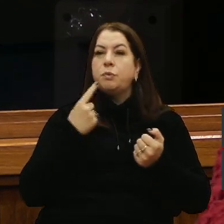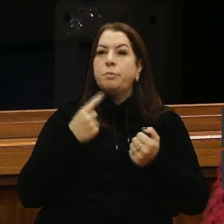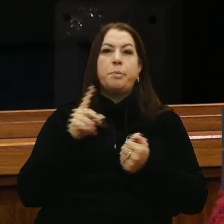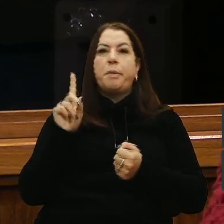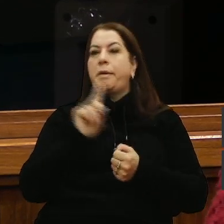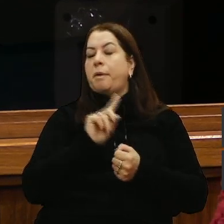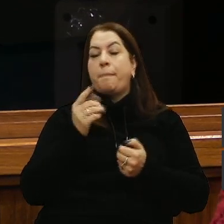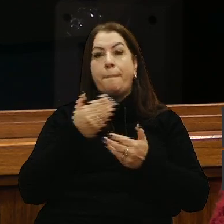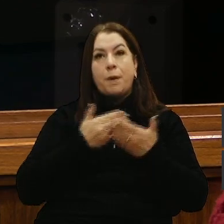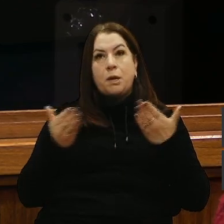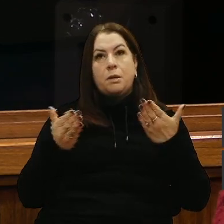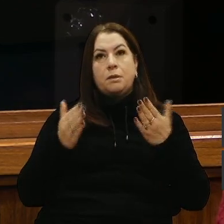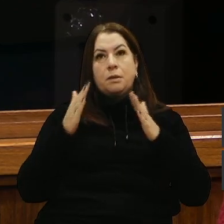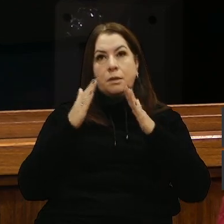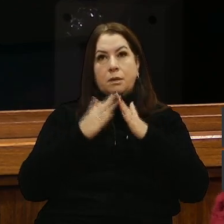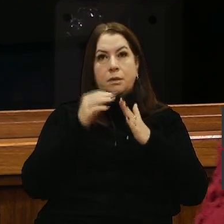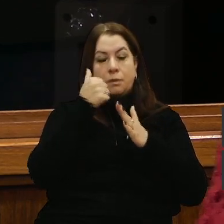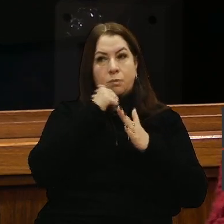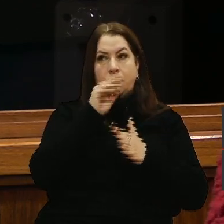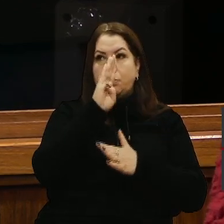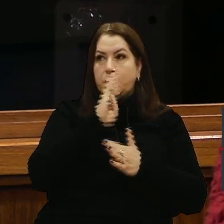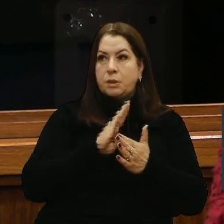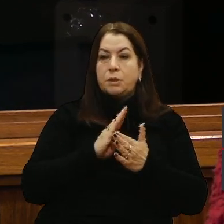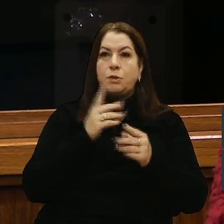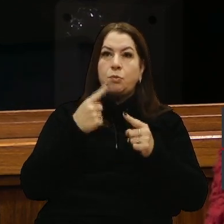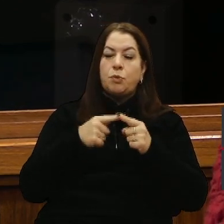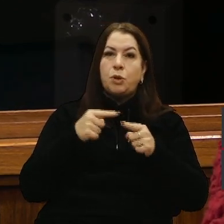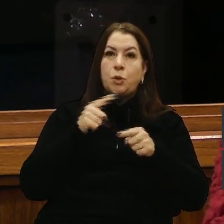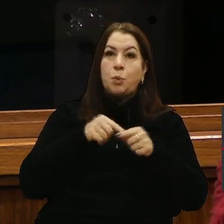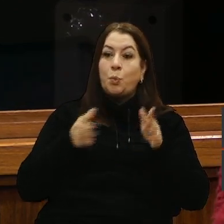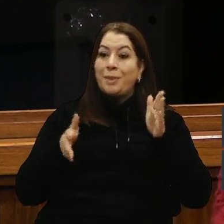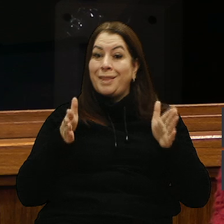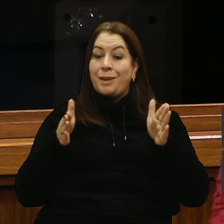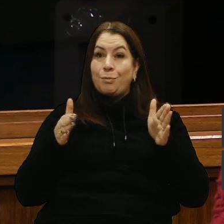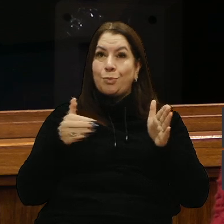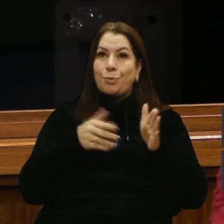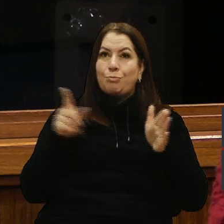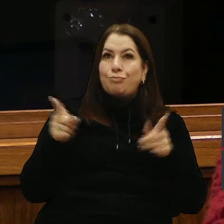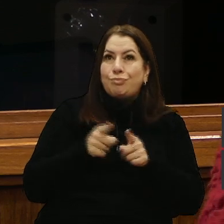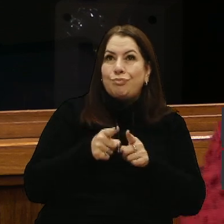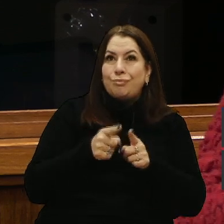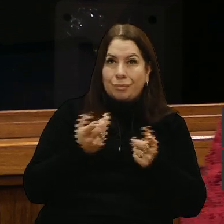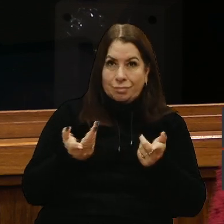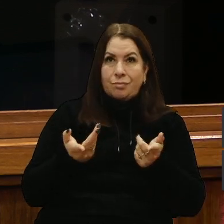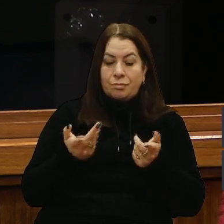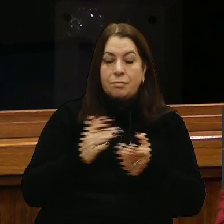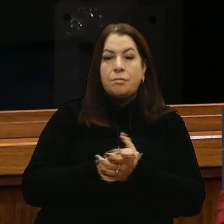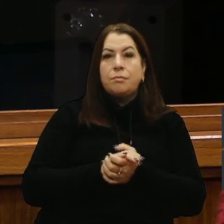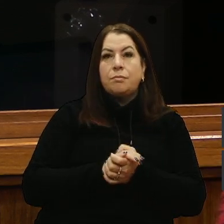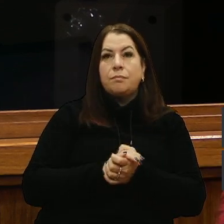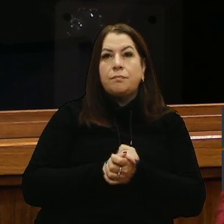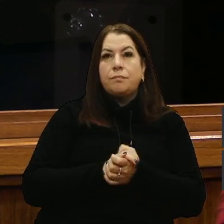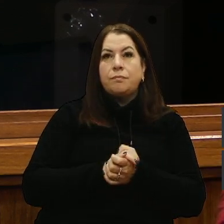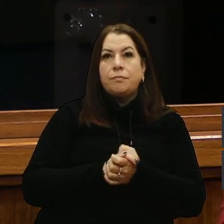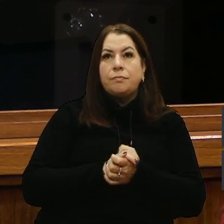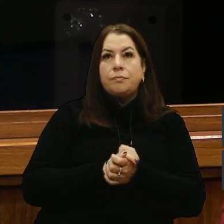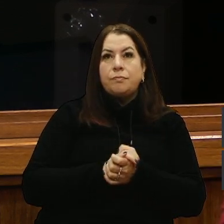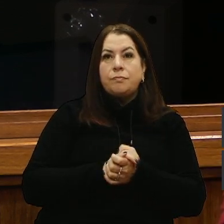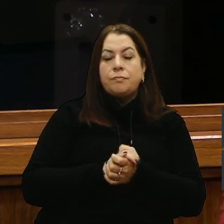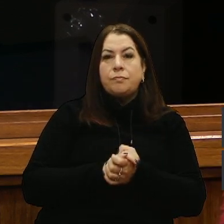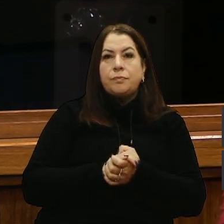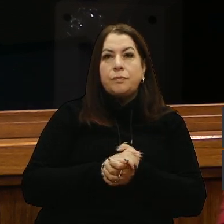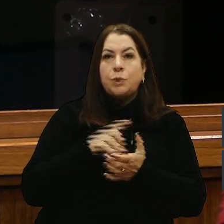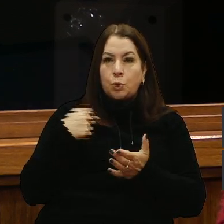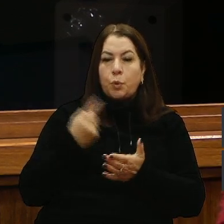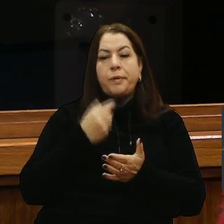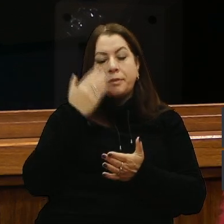não perdermos a Casa da Mulher Brasileira, porque o prazo é curto. Então, nós